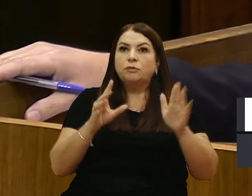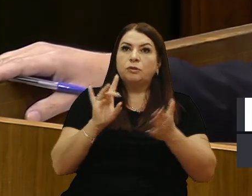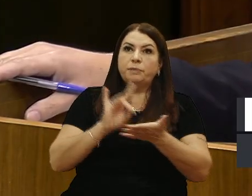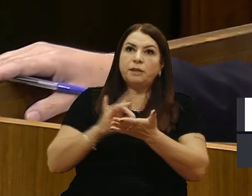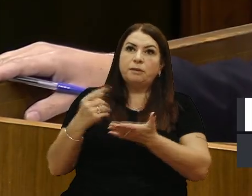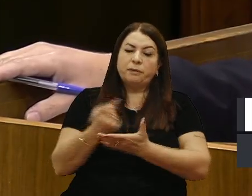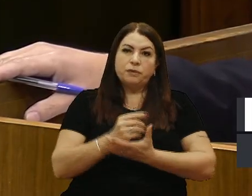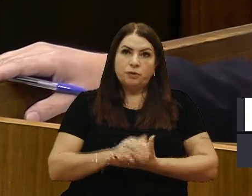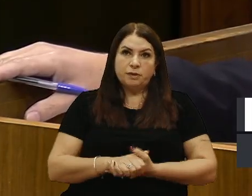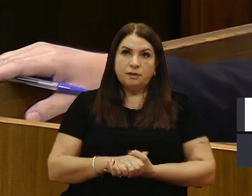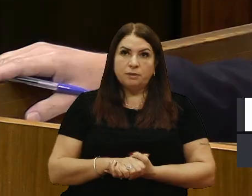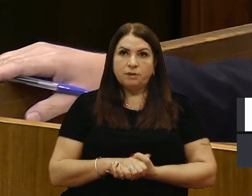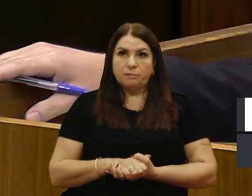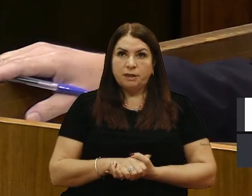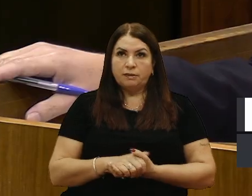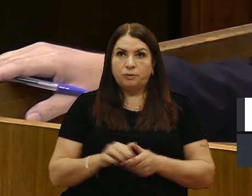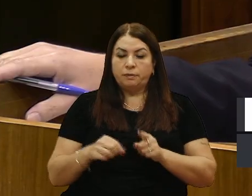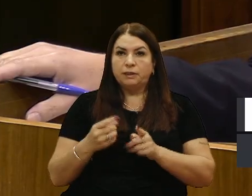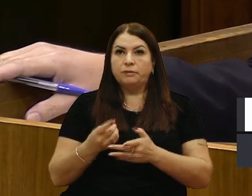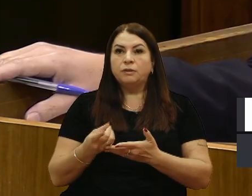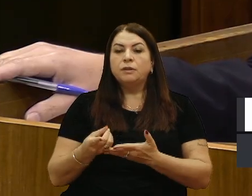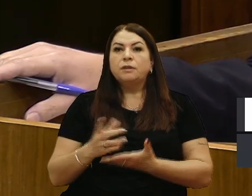concreta e verdadeira.